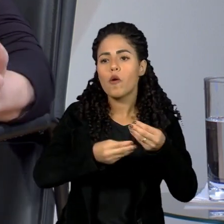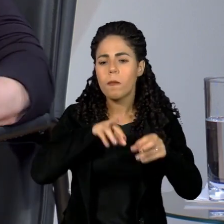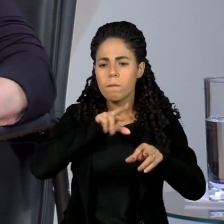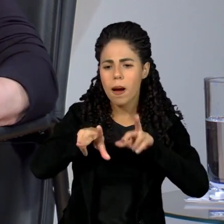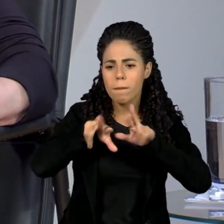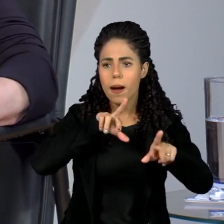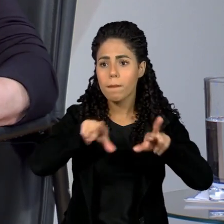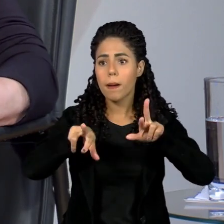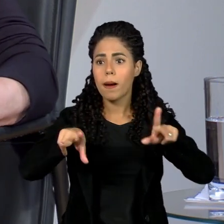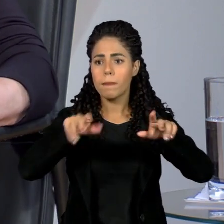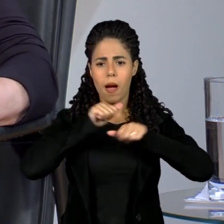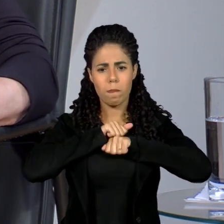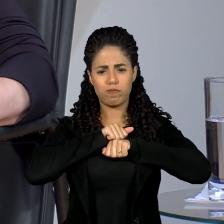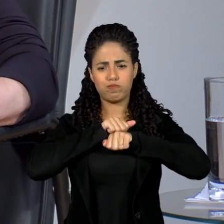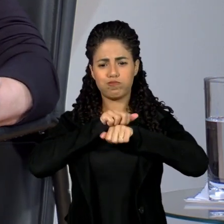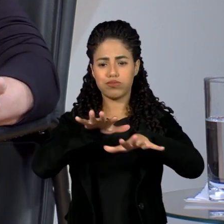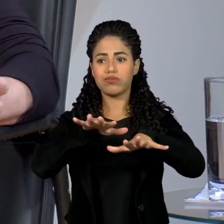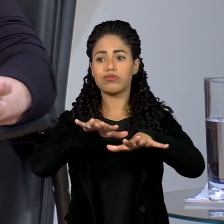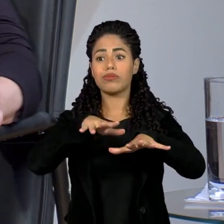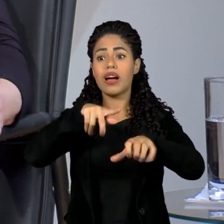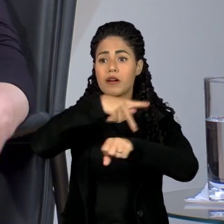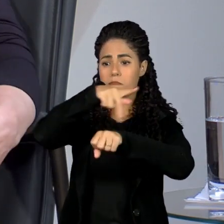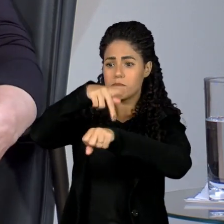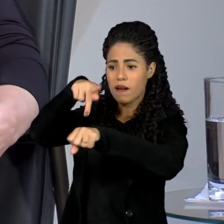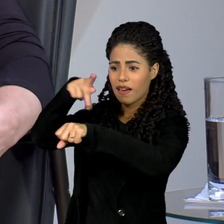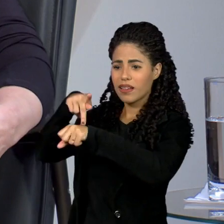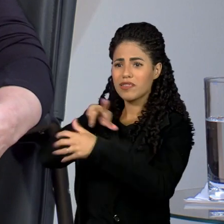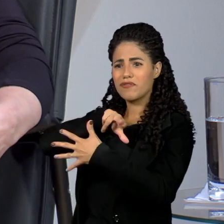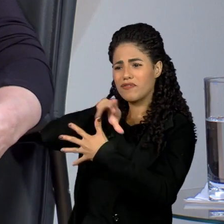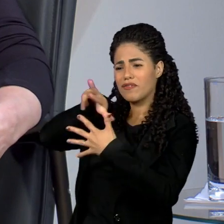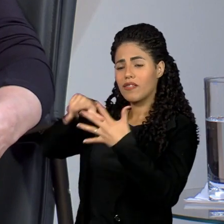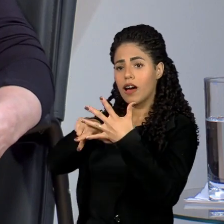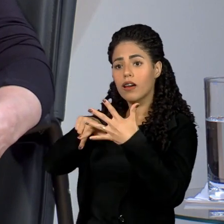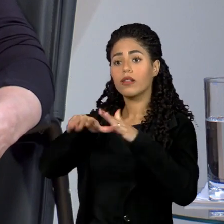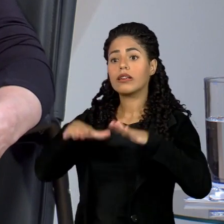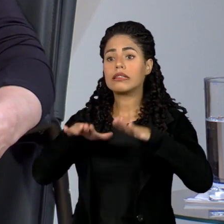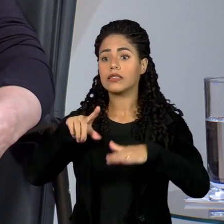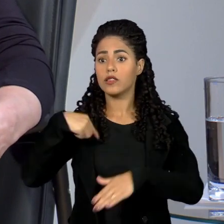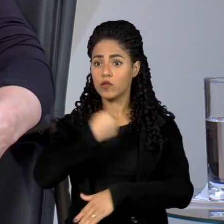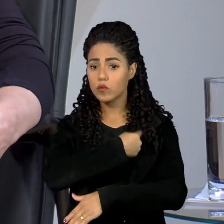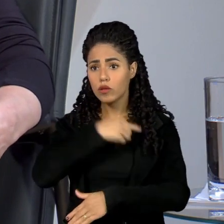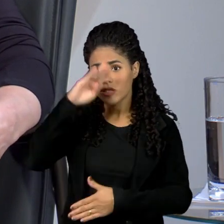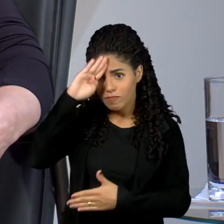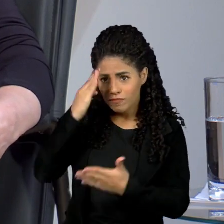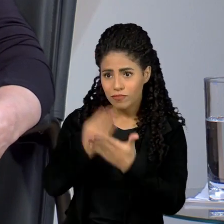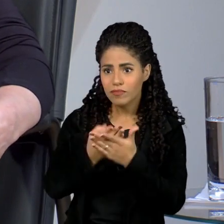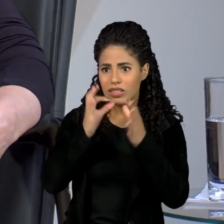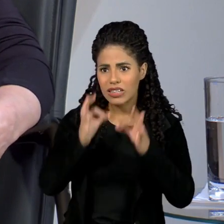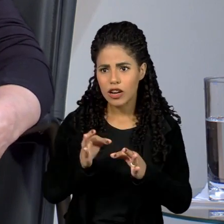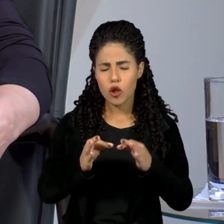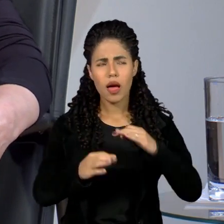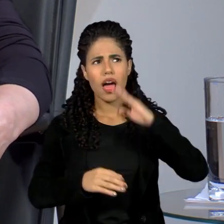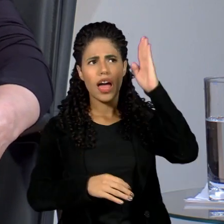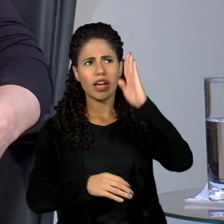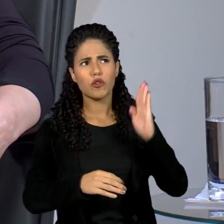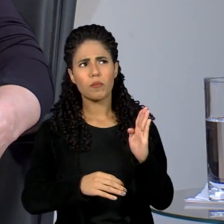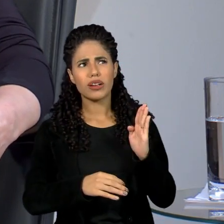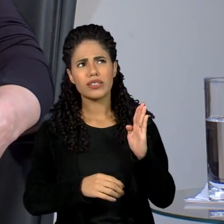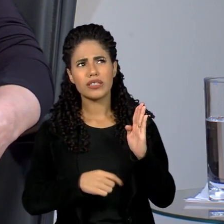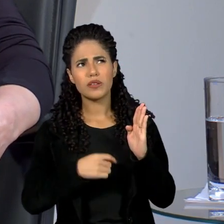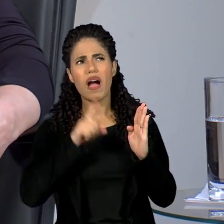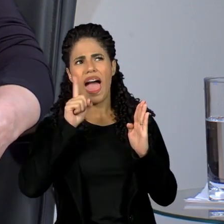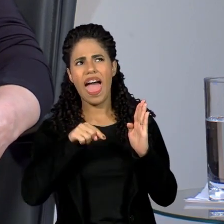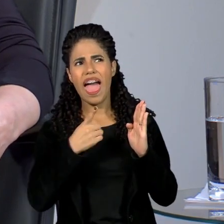diversos países, né? E muitas vezes o que nós acreditamos ser brasileiro não é